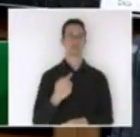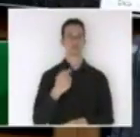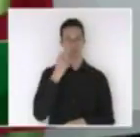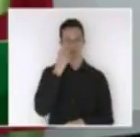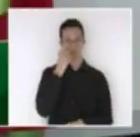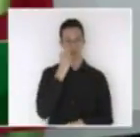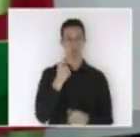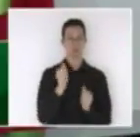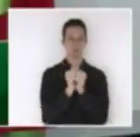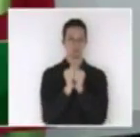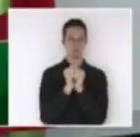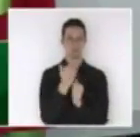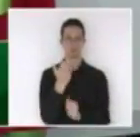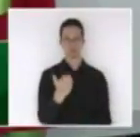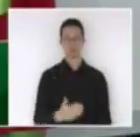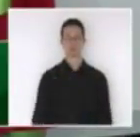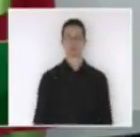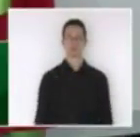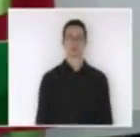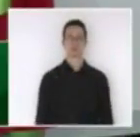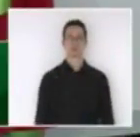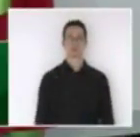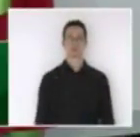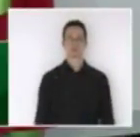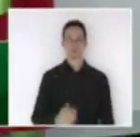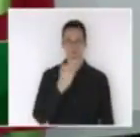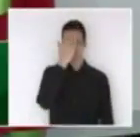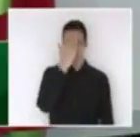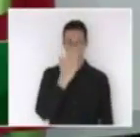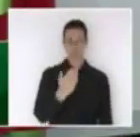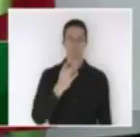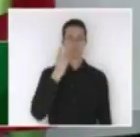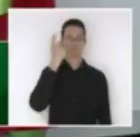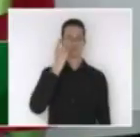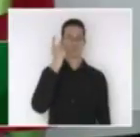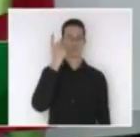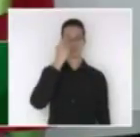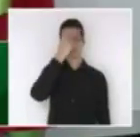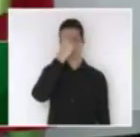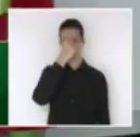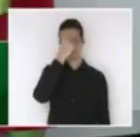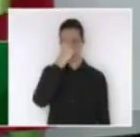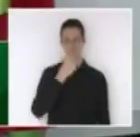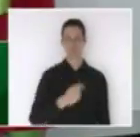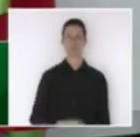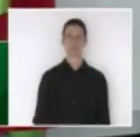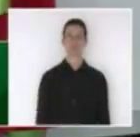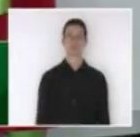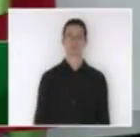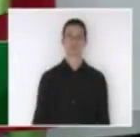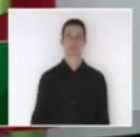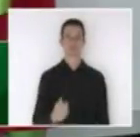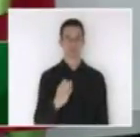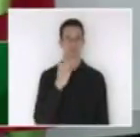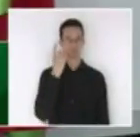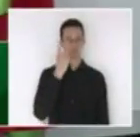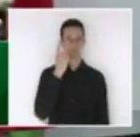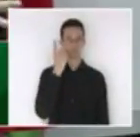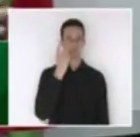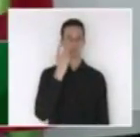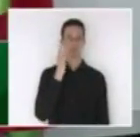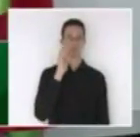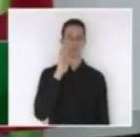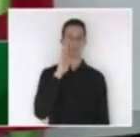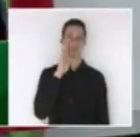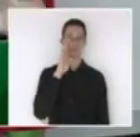sentido. Muito obrigado, deputado Maurício Scudillac. Deputado Maurício Berlanda, é uma honra conceder o aparte, já que